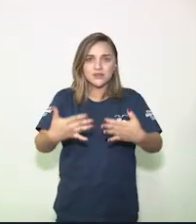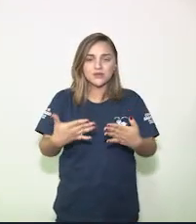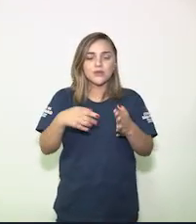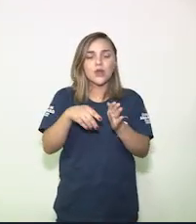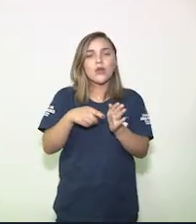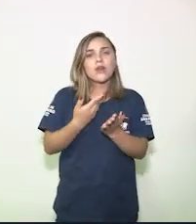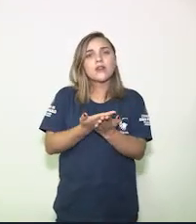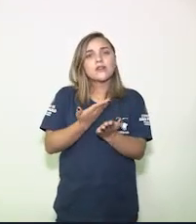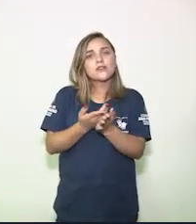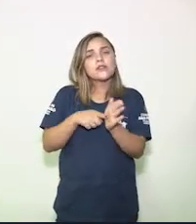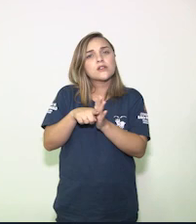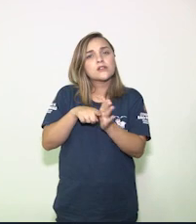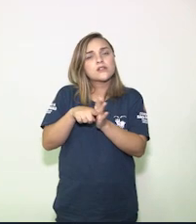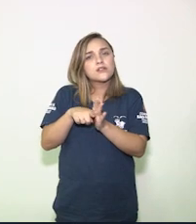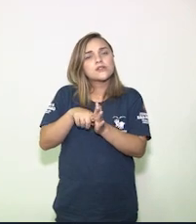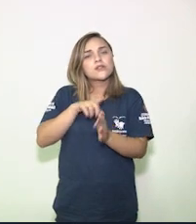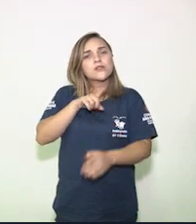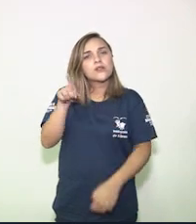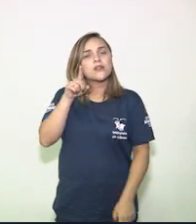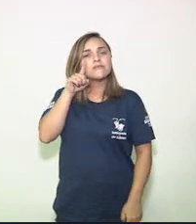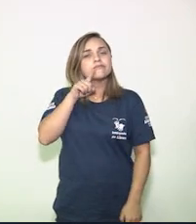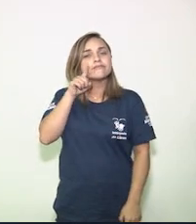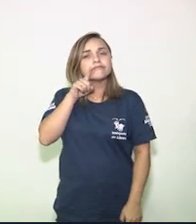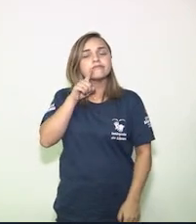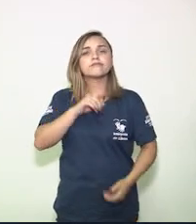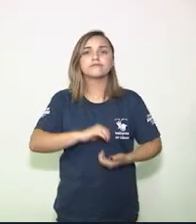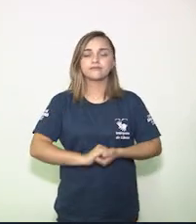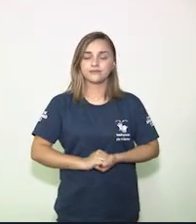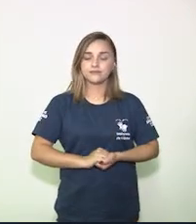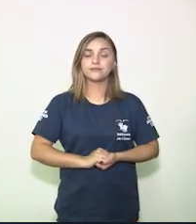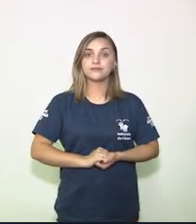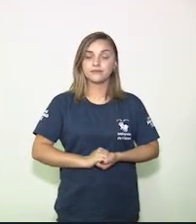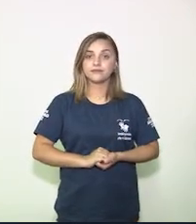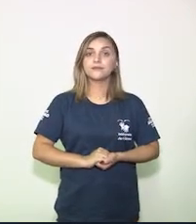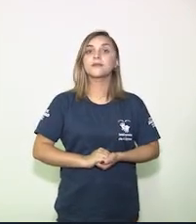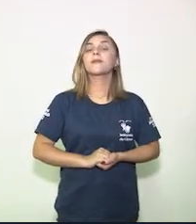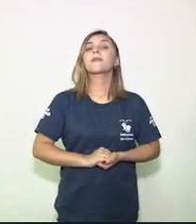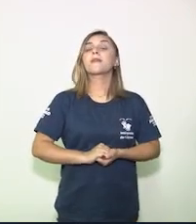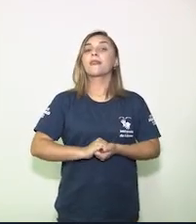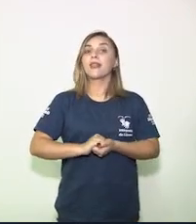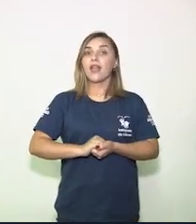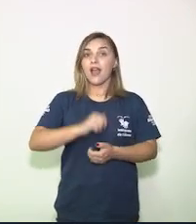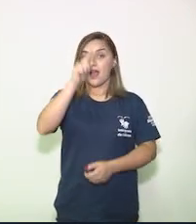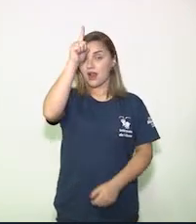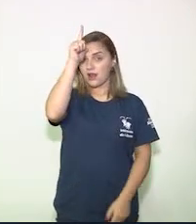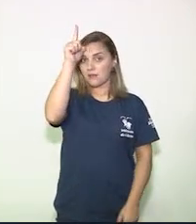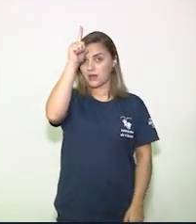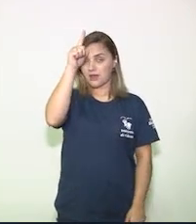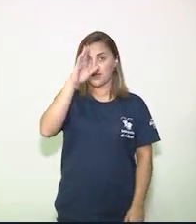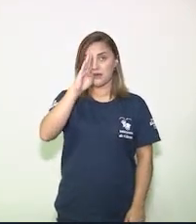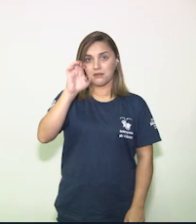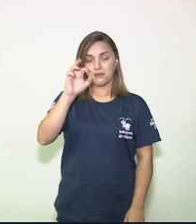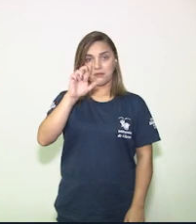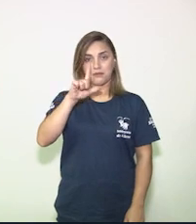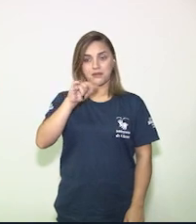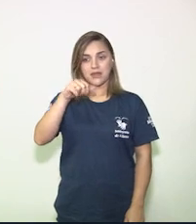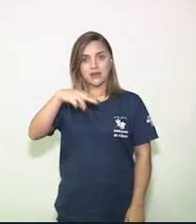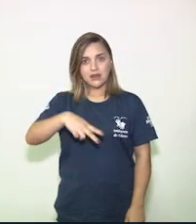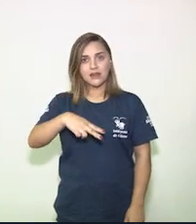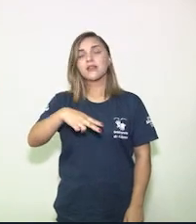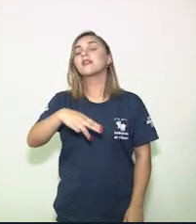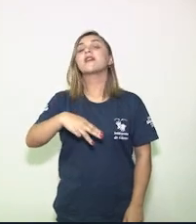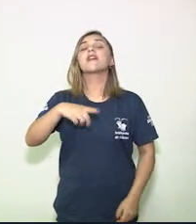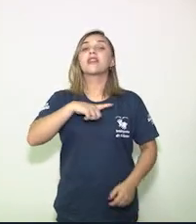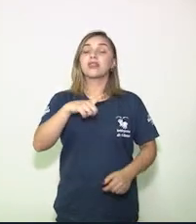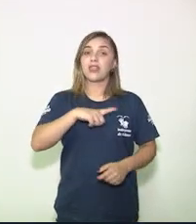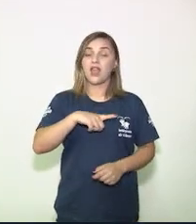do estudo do Hospital de Massachusetts e Harvard. Em Berlim, ocorre exatamente o contrário. Em